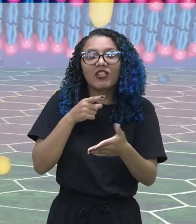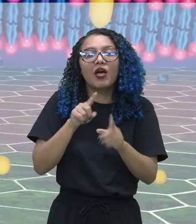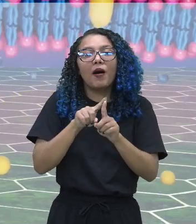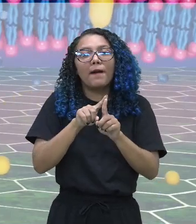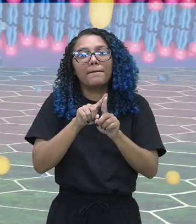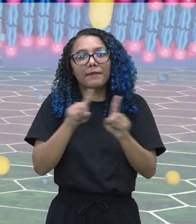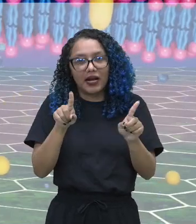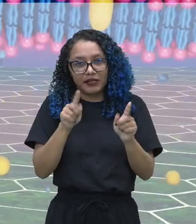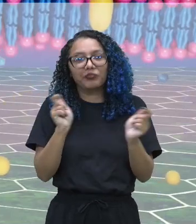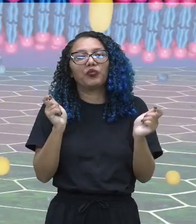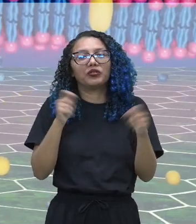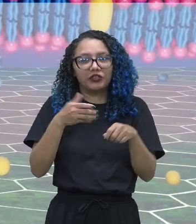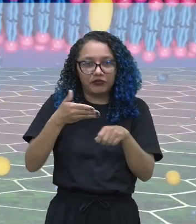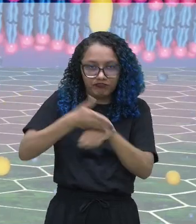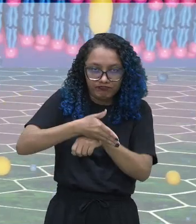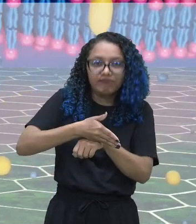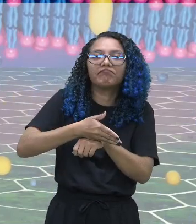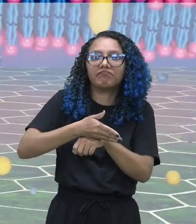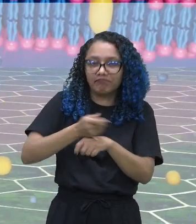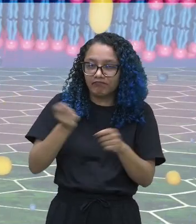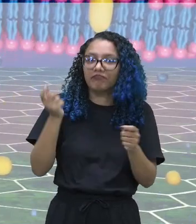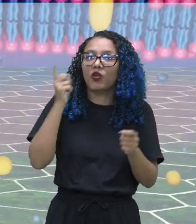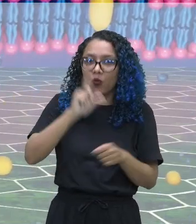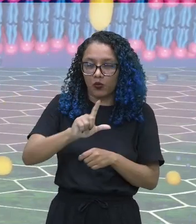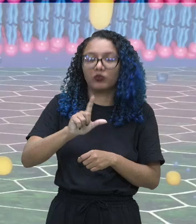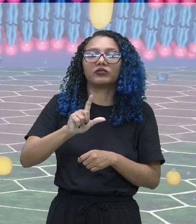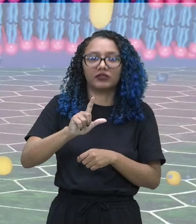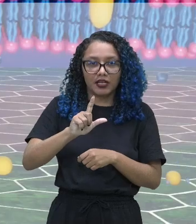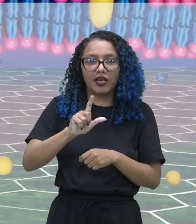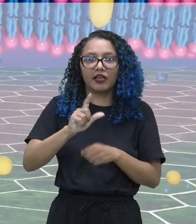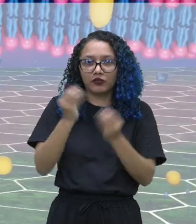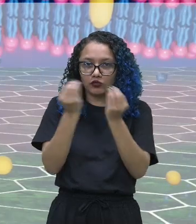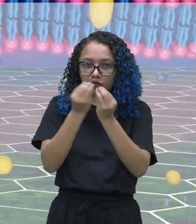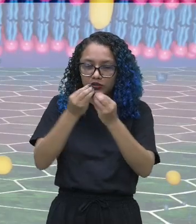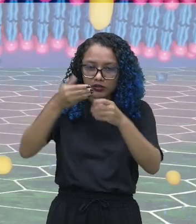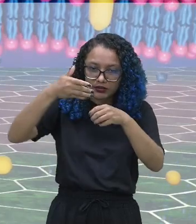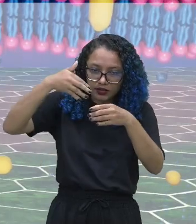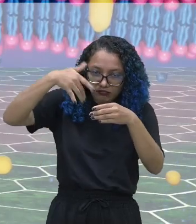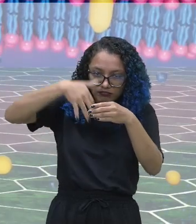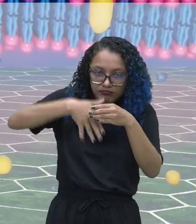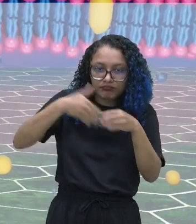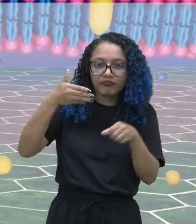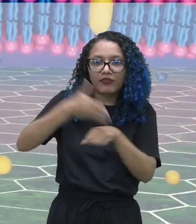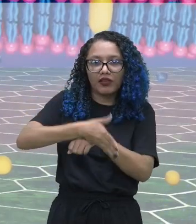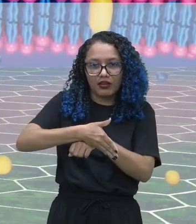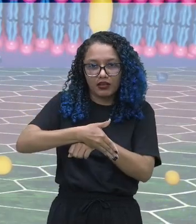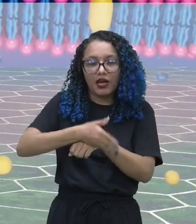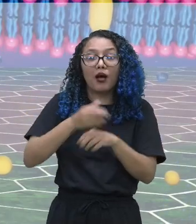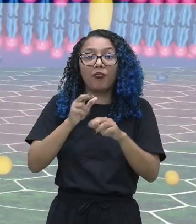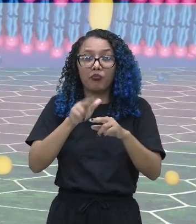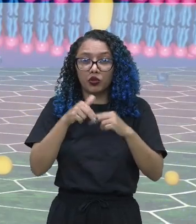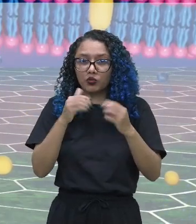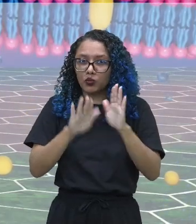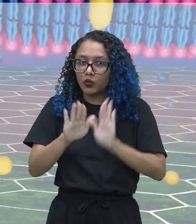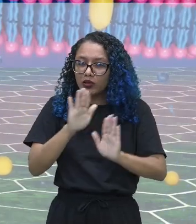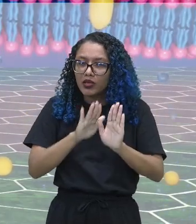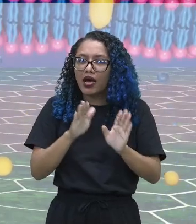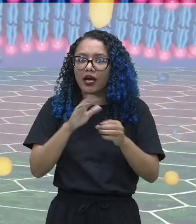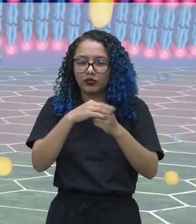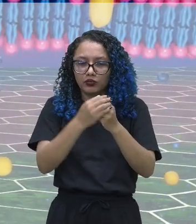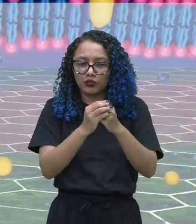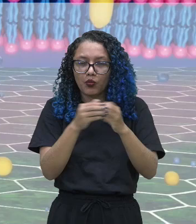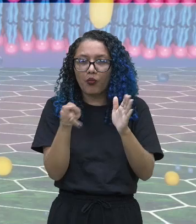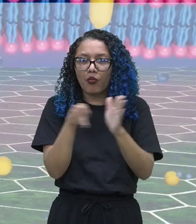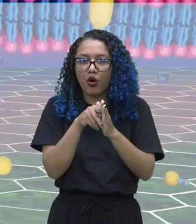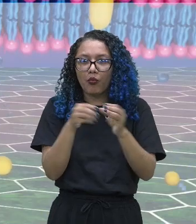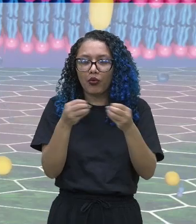Por isso que permite a passagem, né, de substâncias. Por isso que nós temos que ter muito cuidado com ovos, com cascas de ovos, são